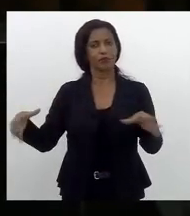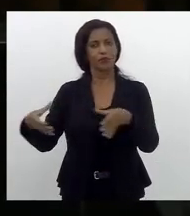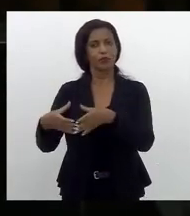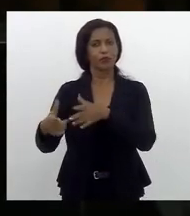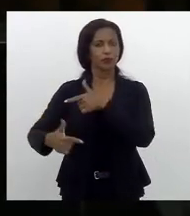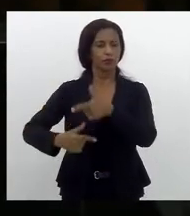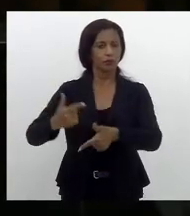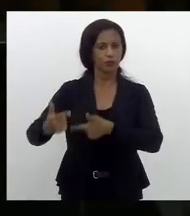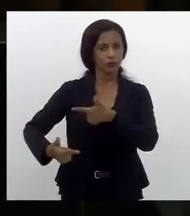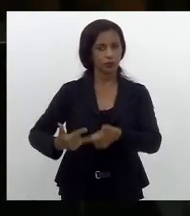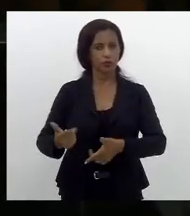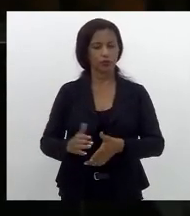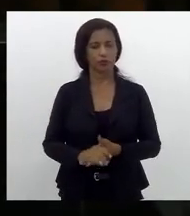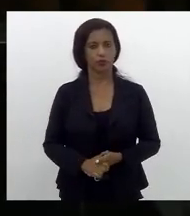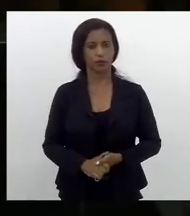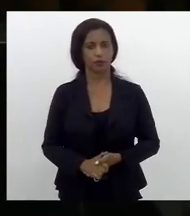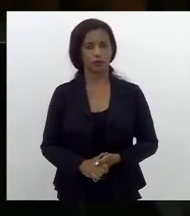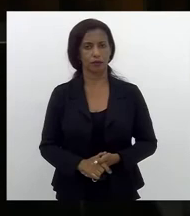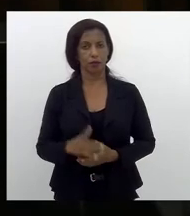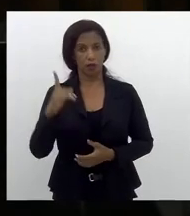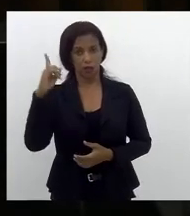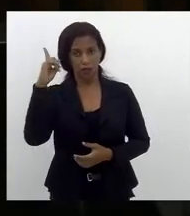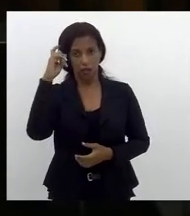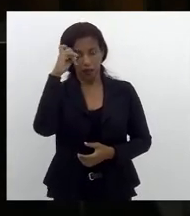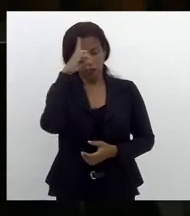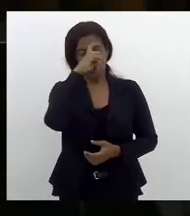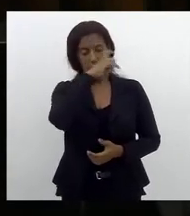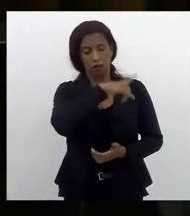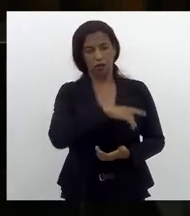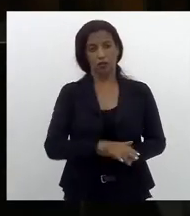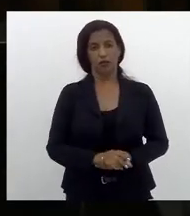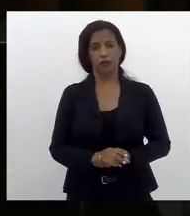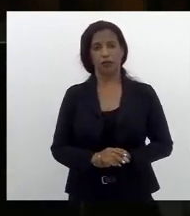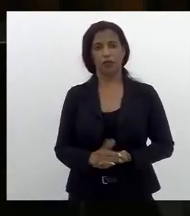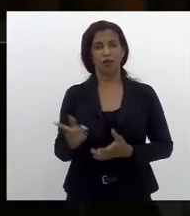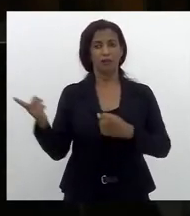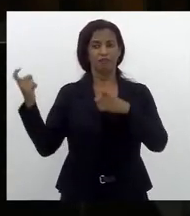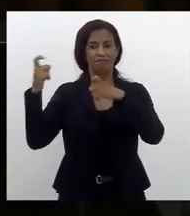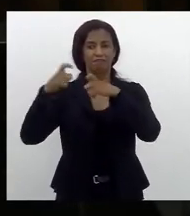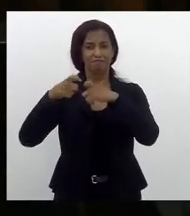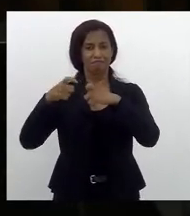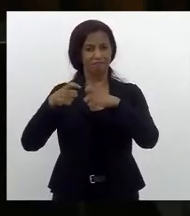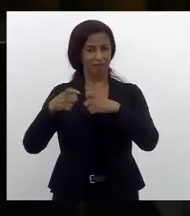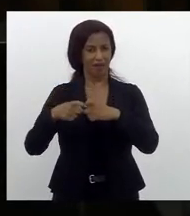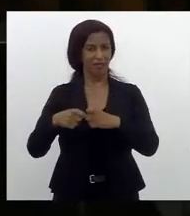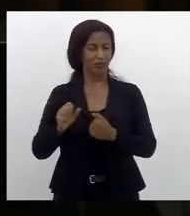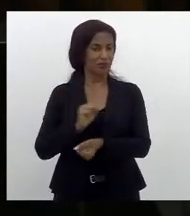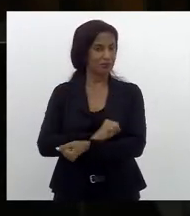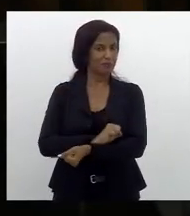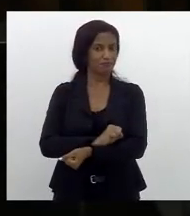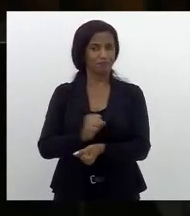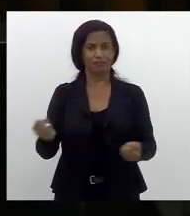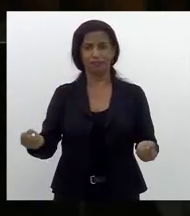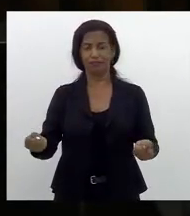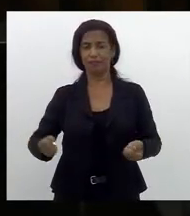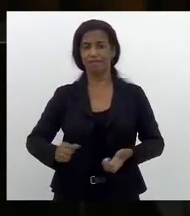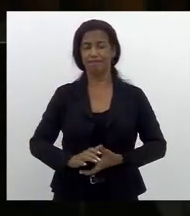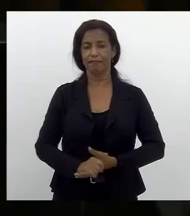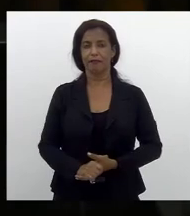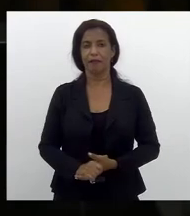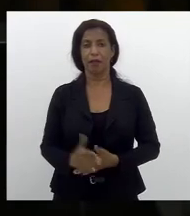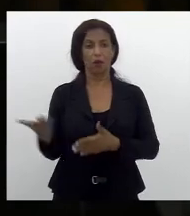trabalhadora. Pois as dificuldades da consulta médica são imensas. Agora, eu quero dizer